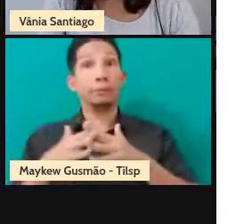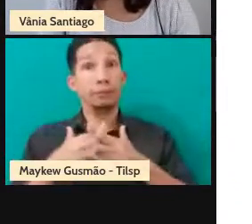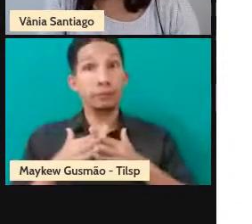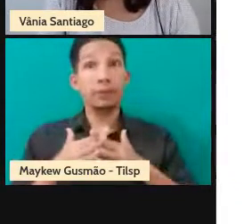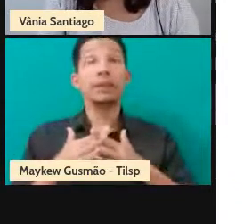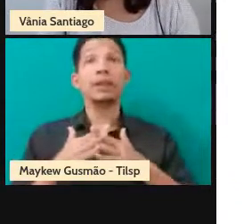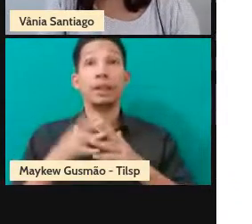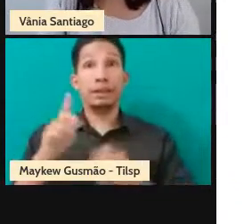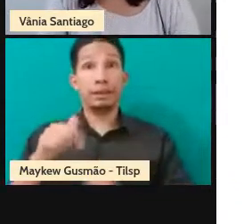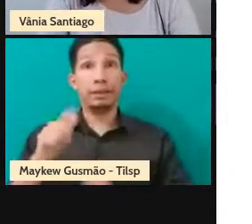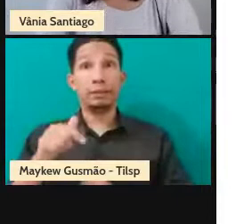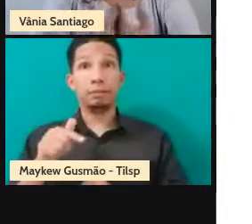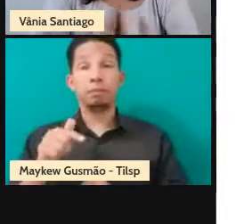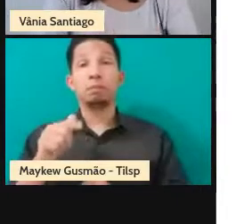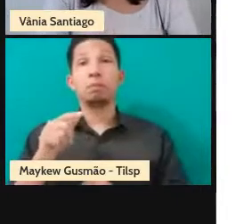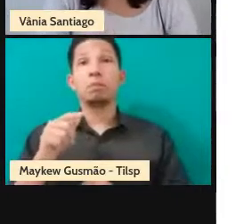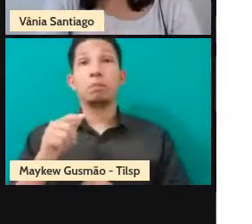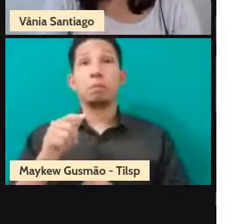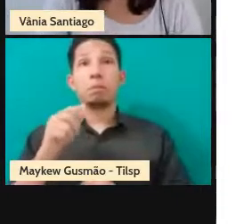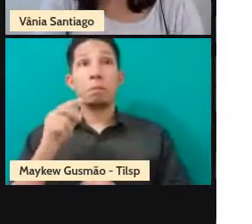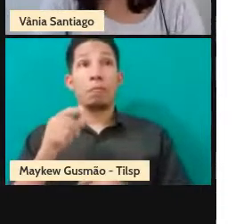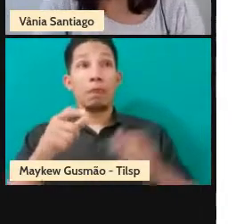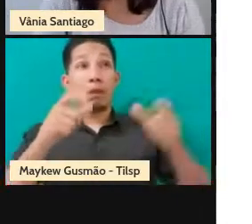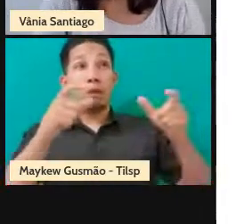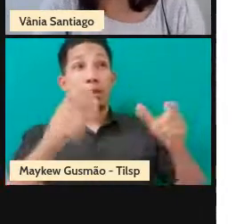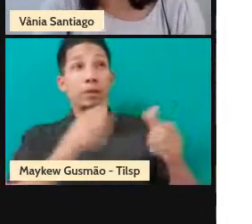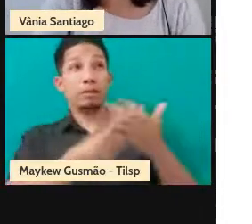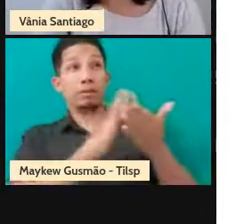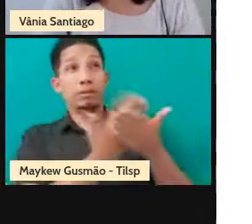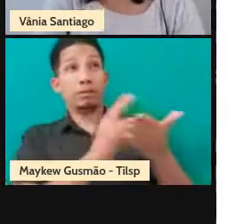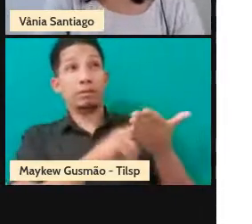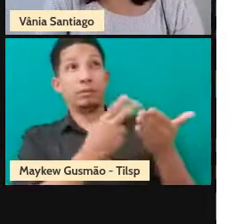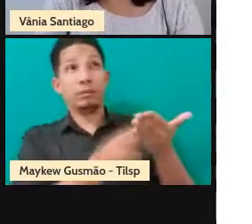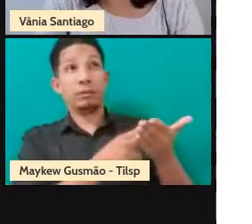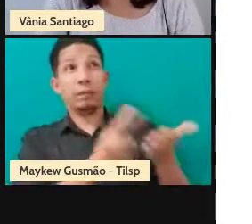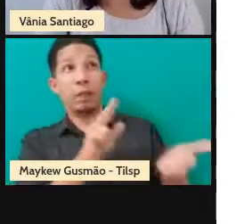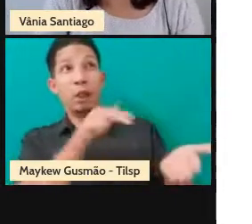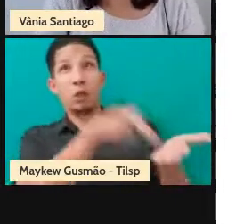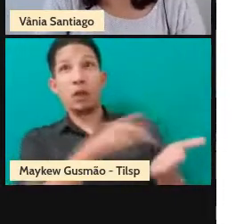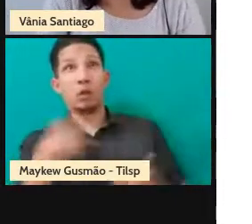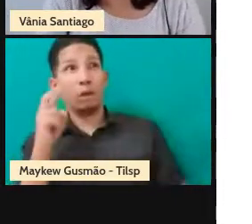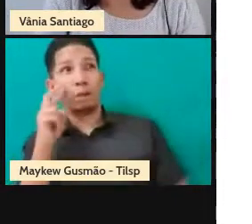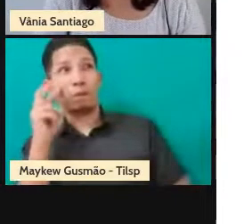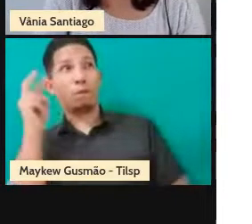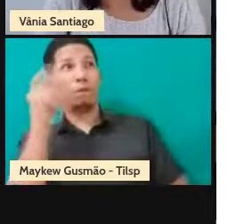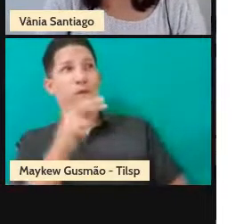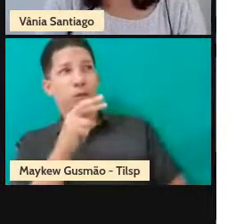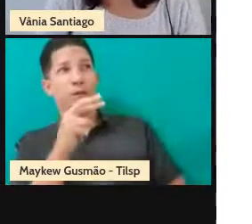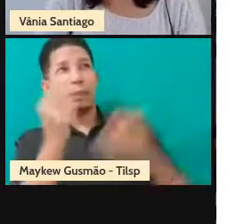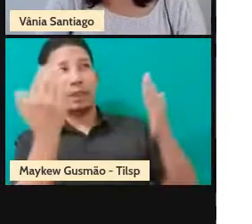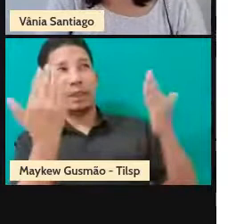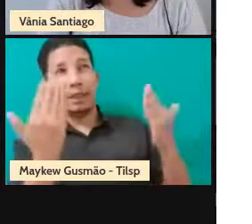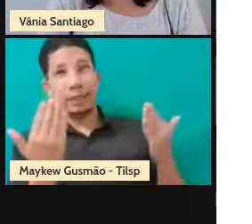grande olhar para esse lugar, que é o lugar que o tradutor-intérprete assume quando